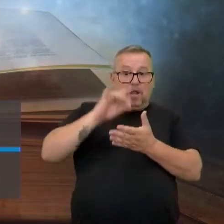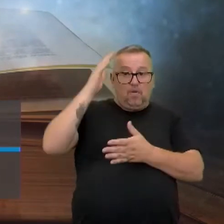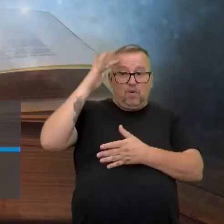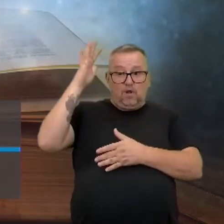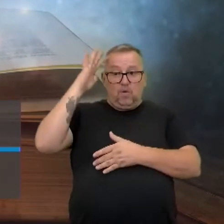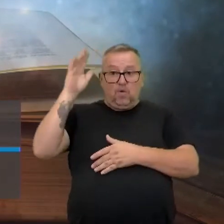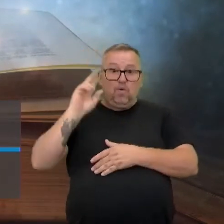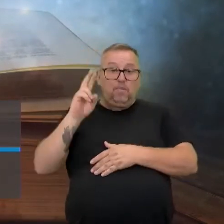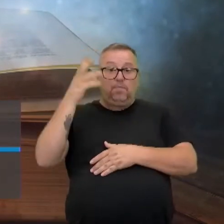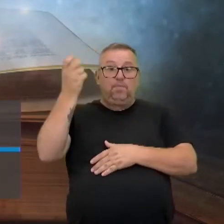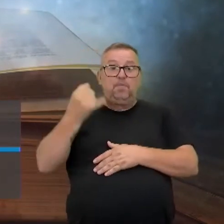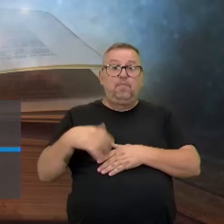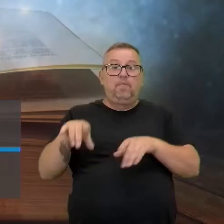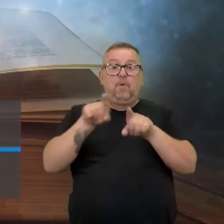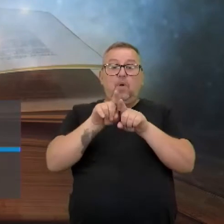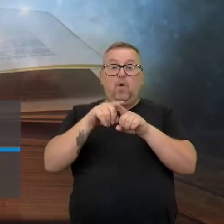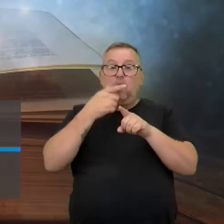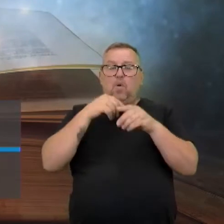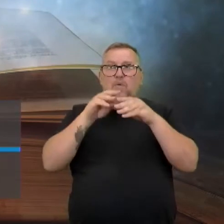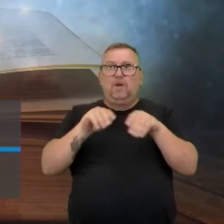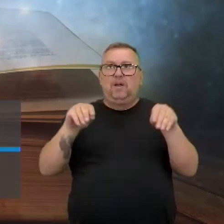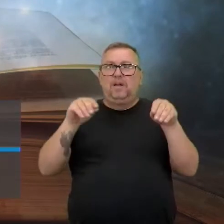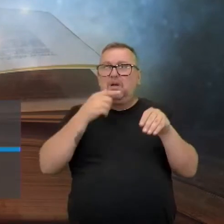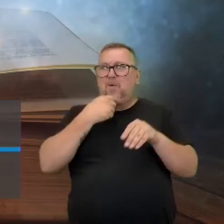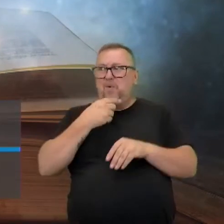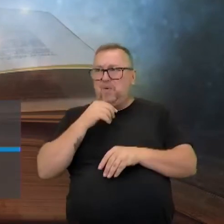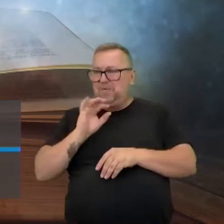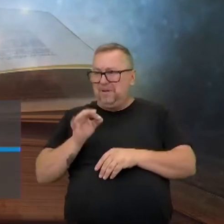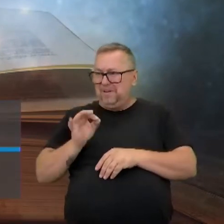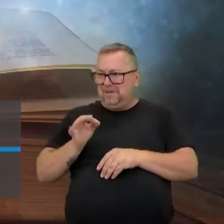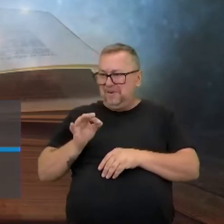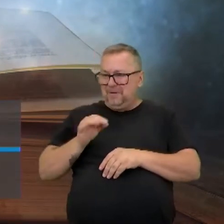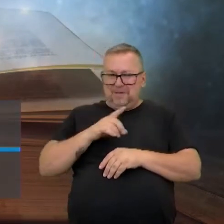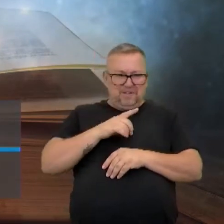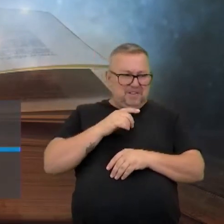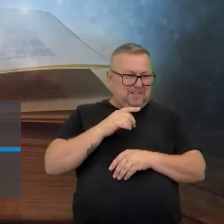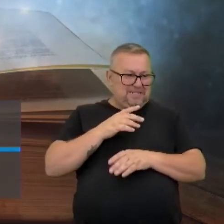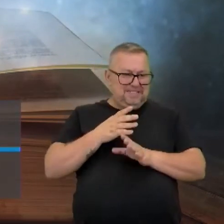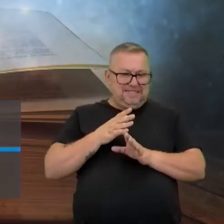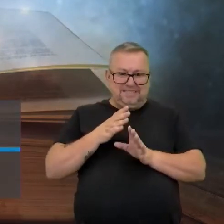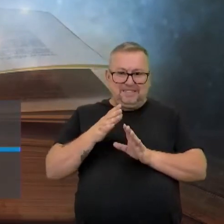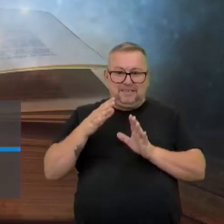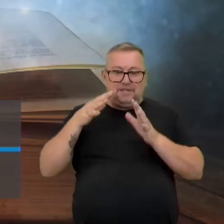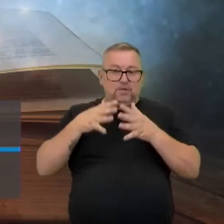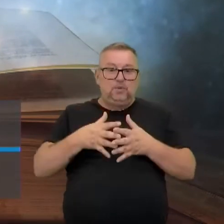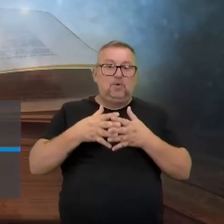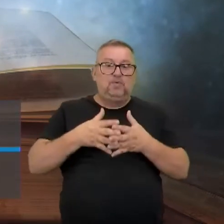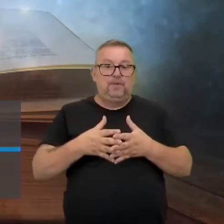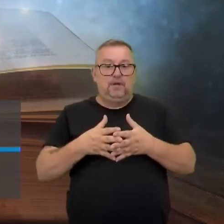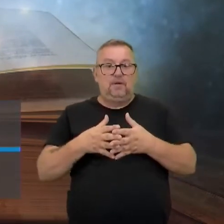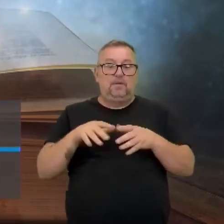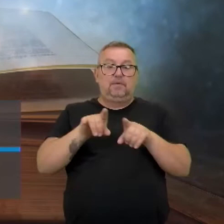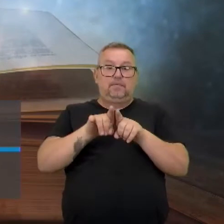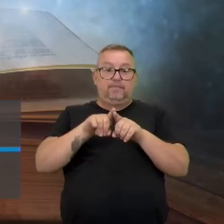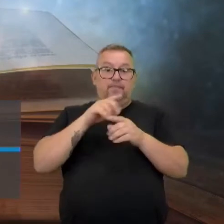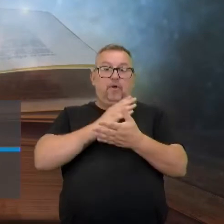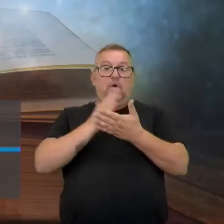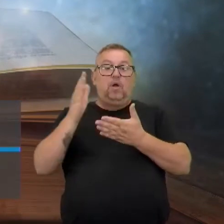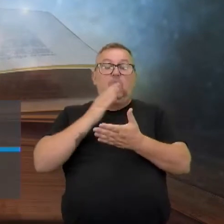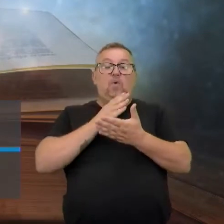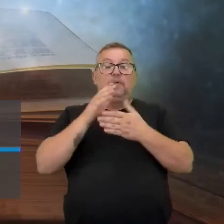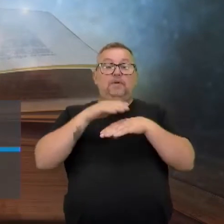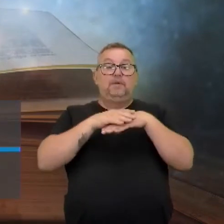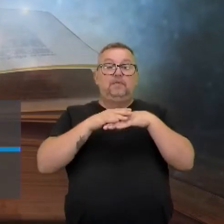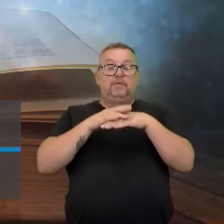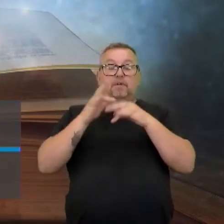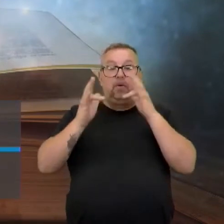vê ele descrever o Homem de Areia, você fala: é o Homem de Areia, é isso mesmo? Ele tá ficando louco? Enfim, ele volta, né, começa a conversar com a Clara,